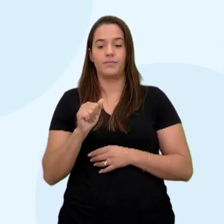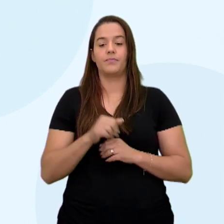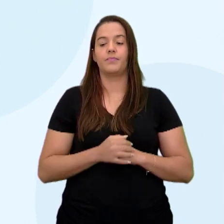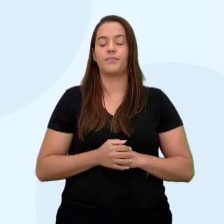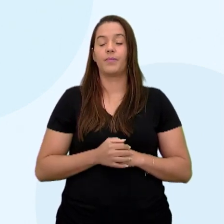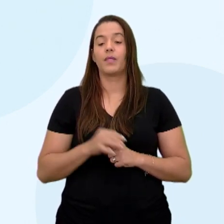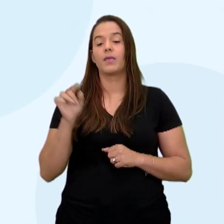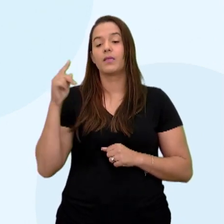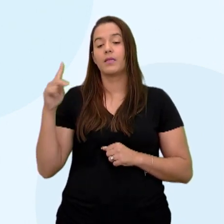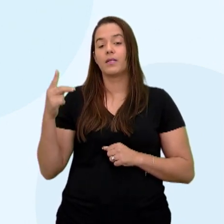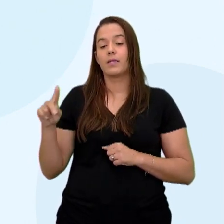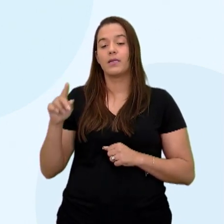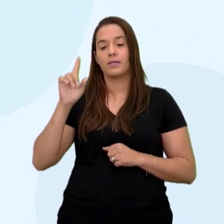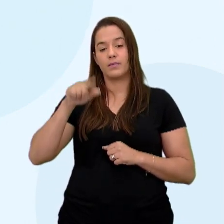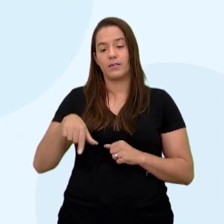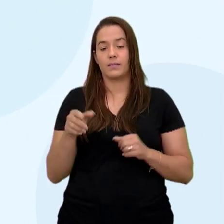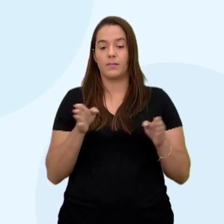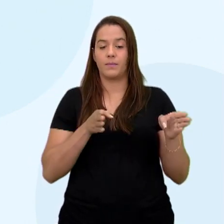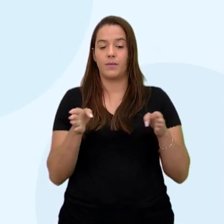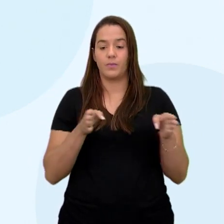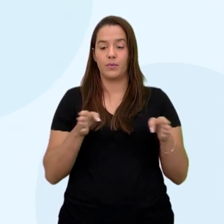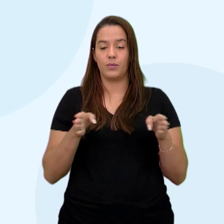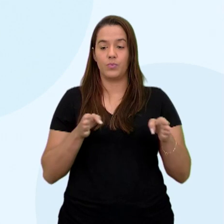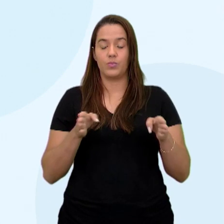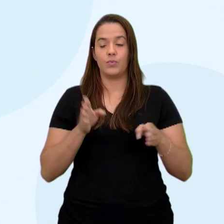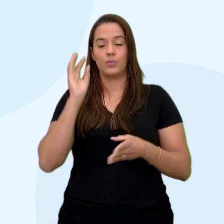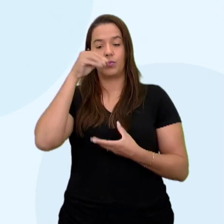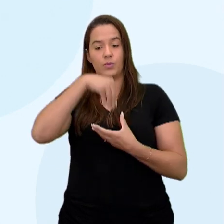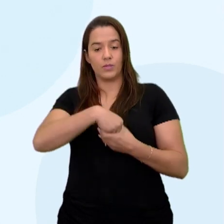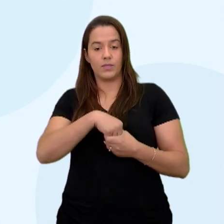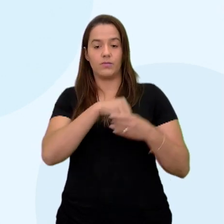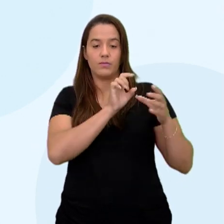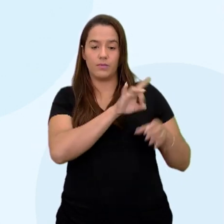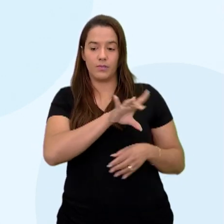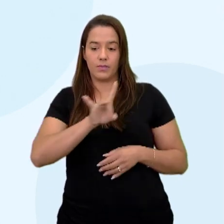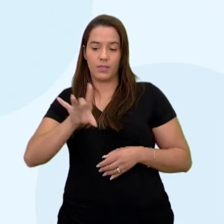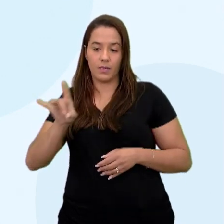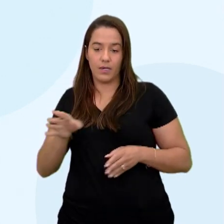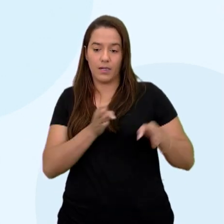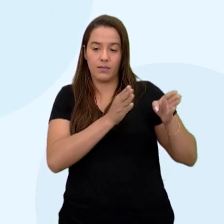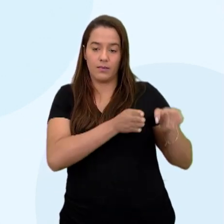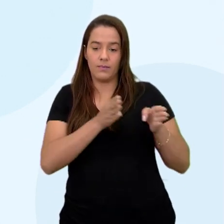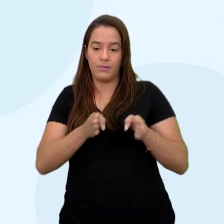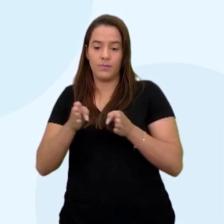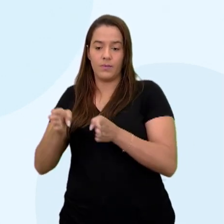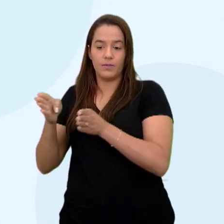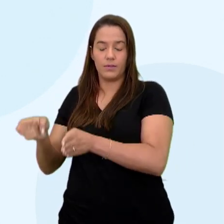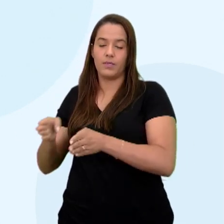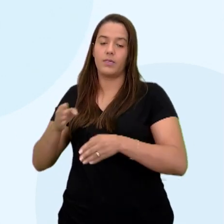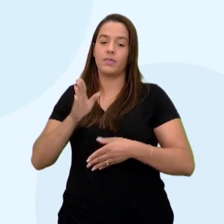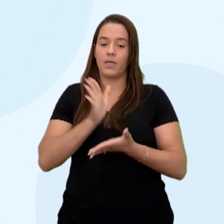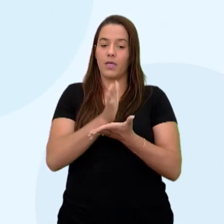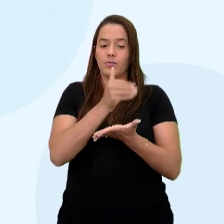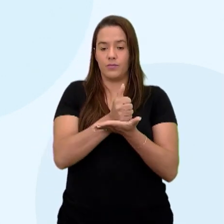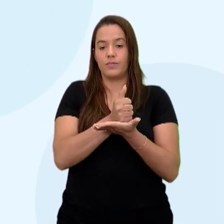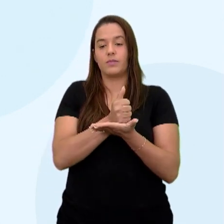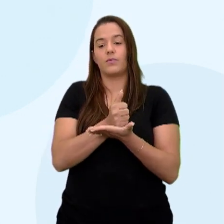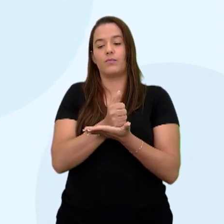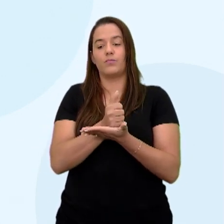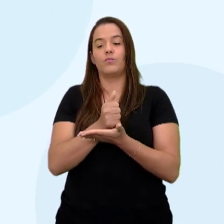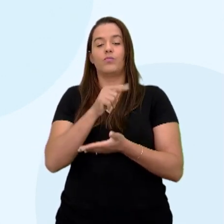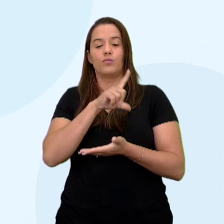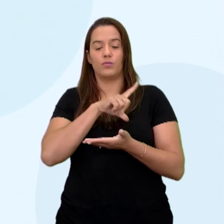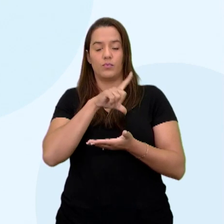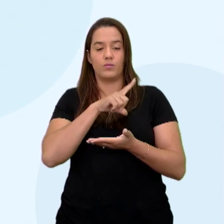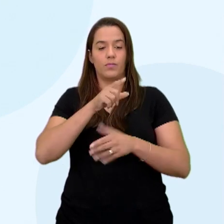caso dessa era cenozoica, dentro dos seus períodos, a divisão de épocas. E aí nós temos